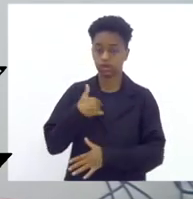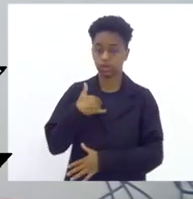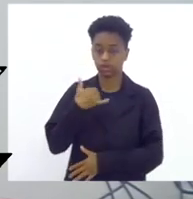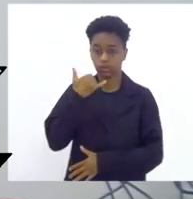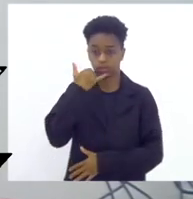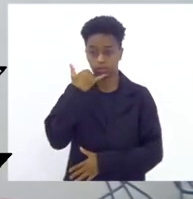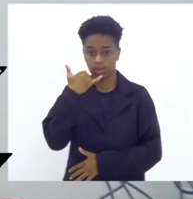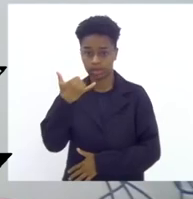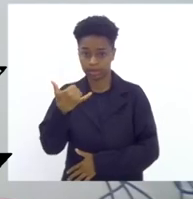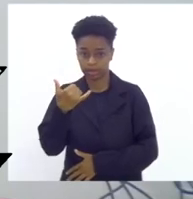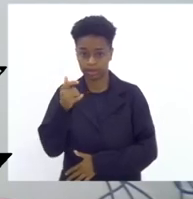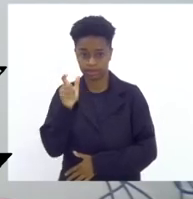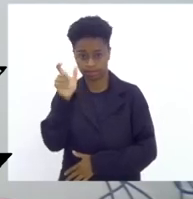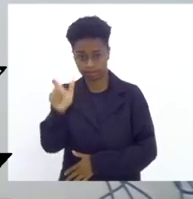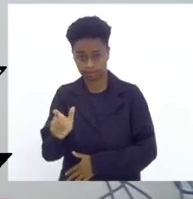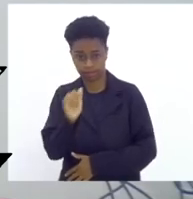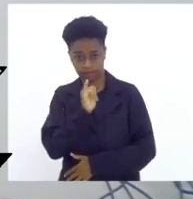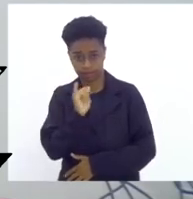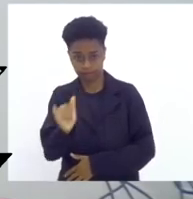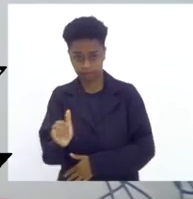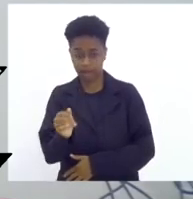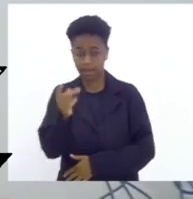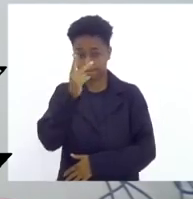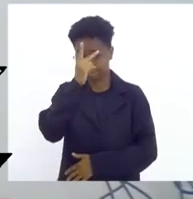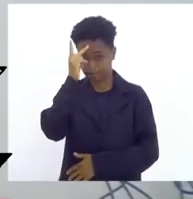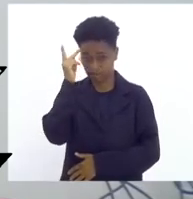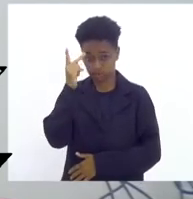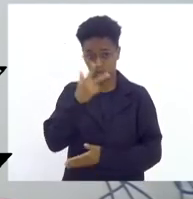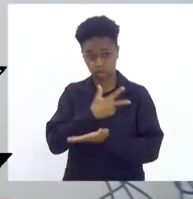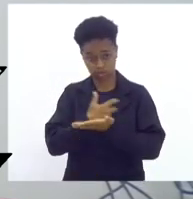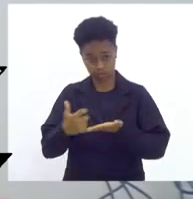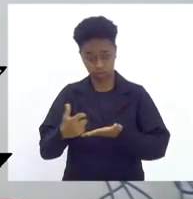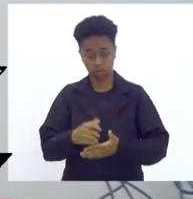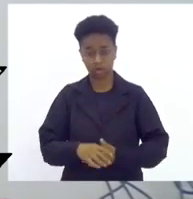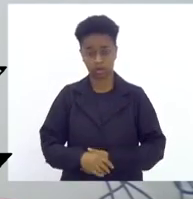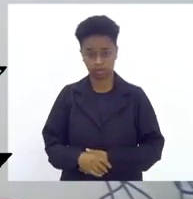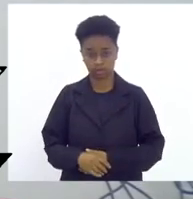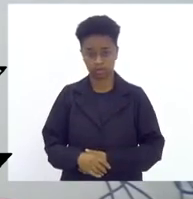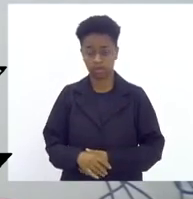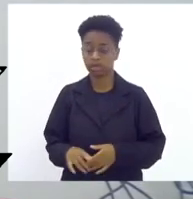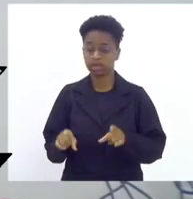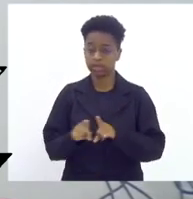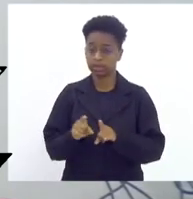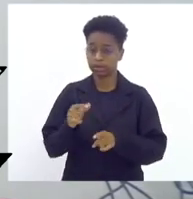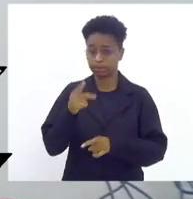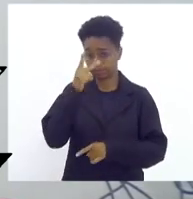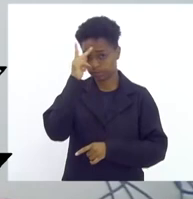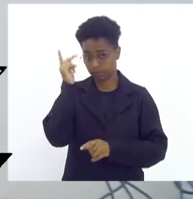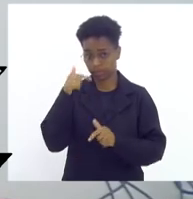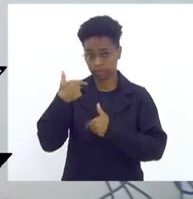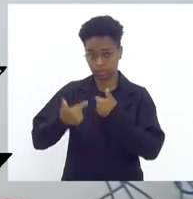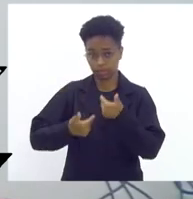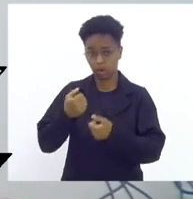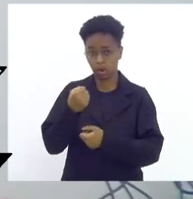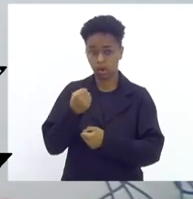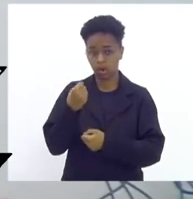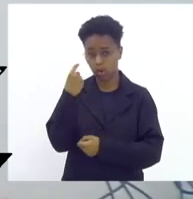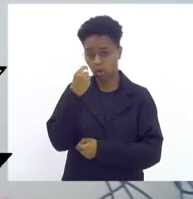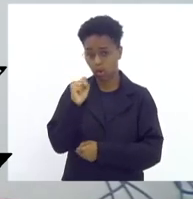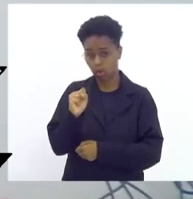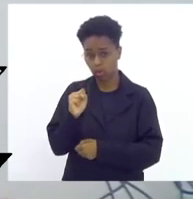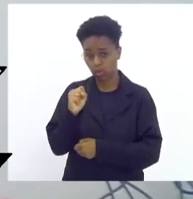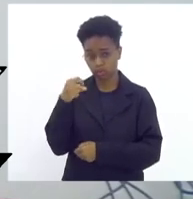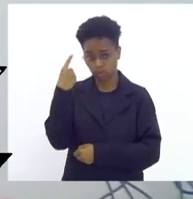empresas para falar para ele essas pessoas tá sendo explorado uma pessoa que trabalha tipo o ritual da noite